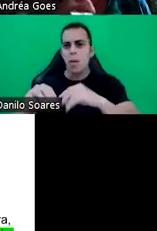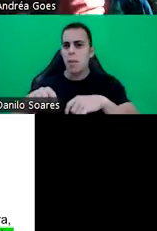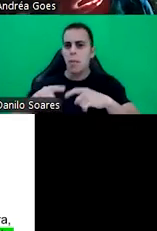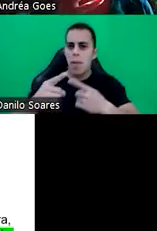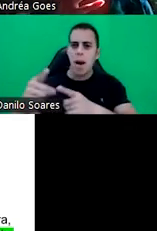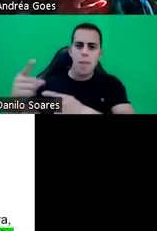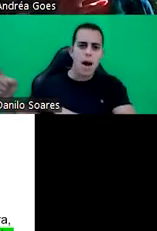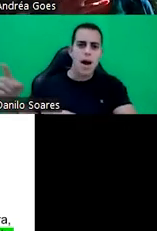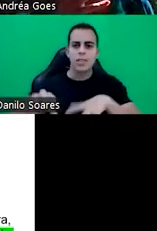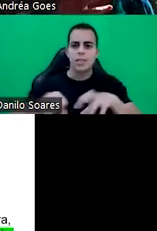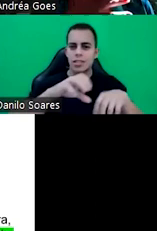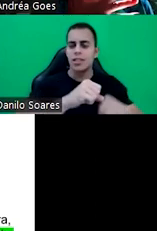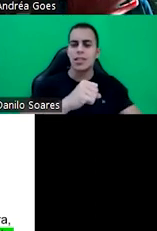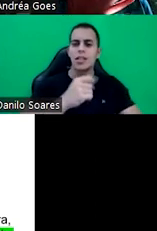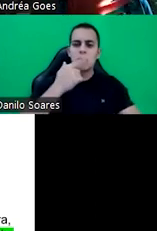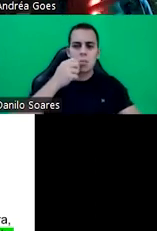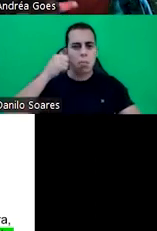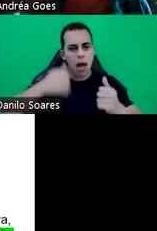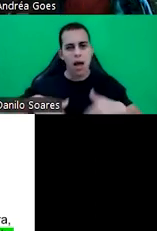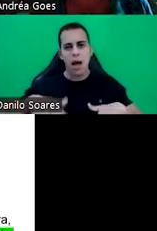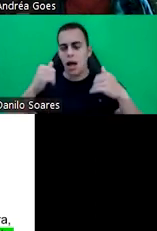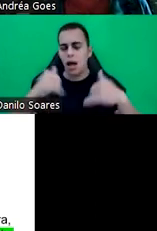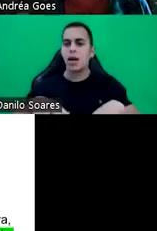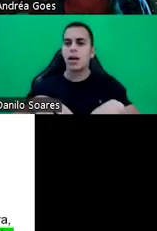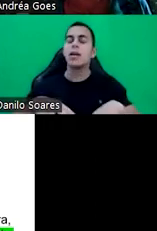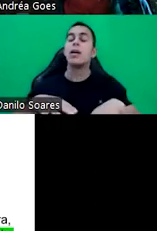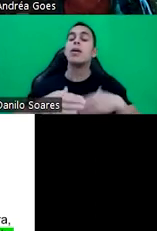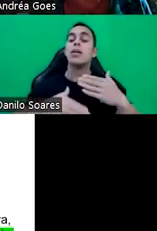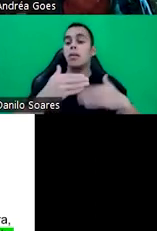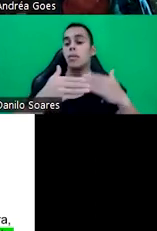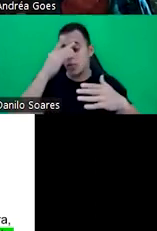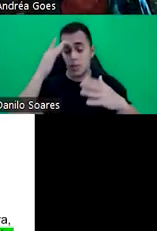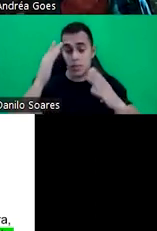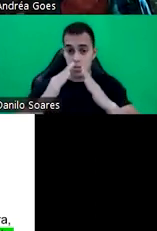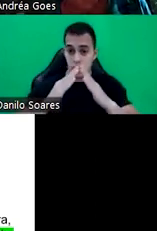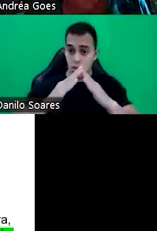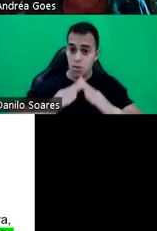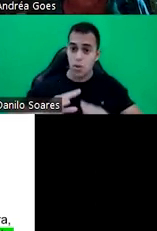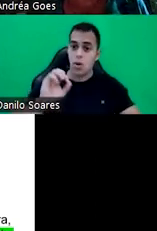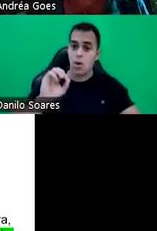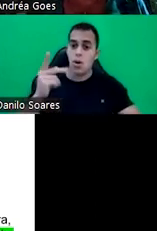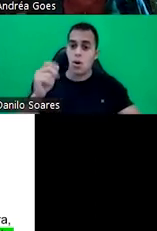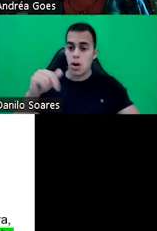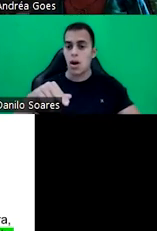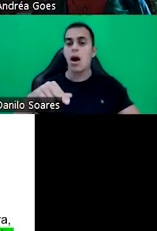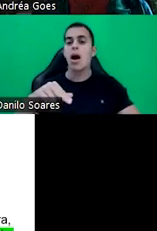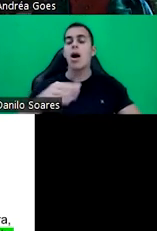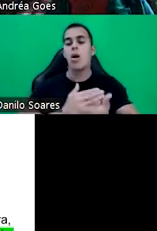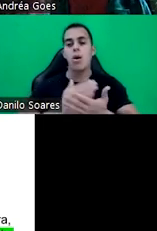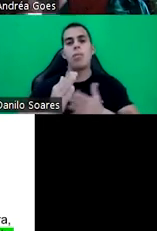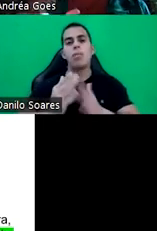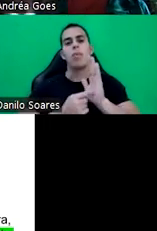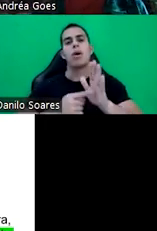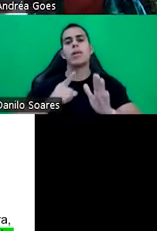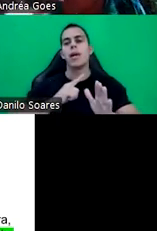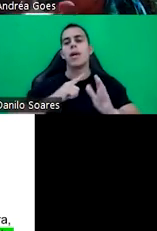sangue escorrendo, até o momento que os cidadãos de Wuhan começam a apresentar os sintomas da peste bubônica. E, em